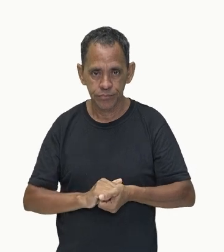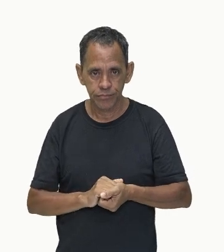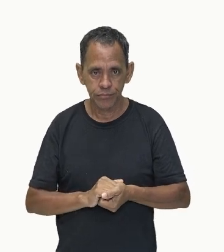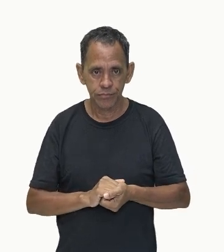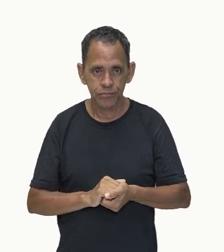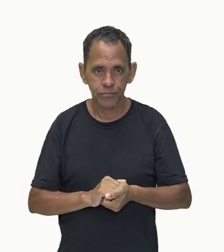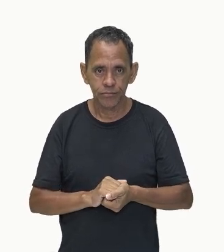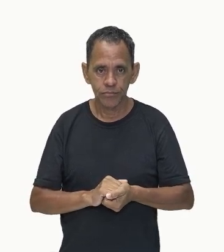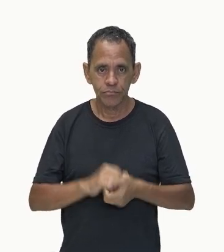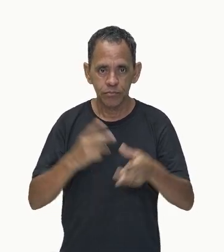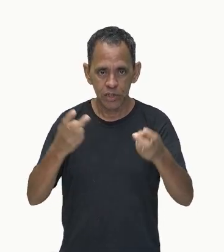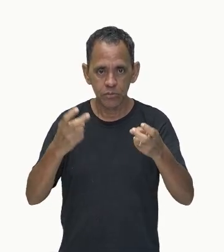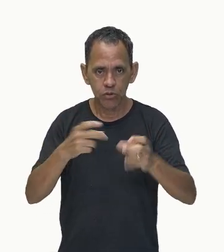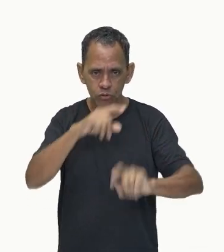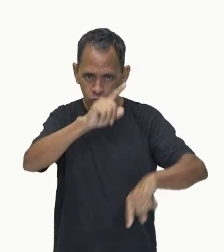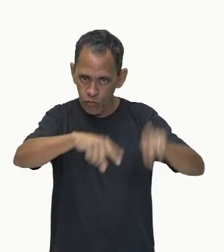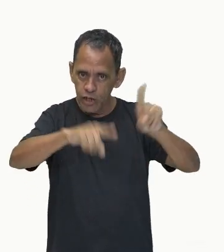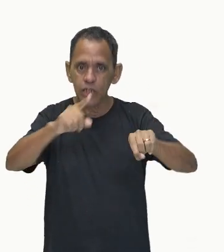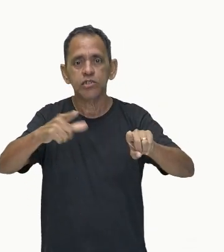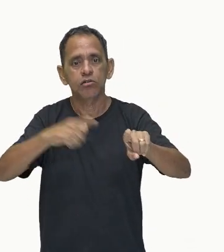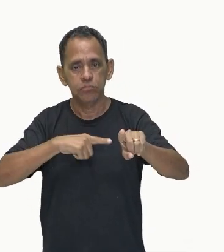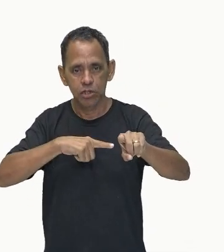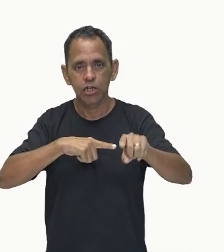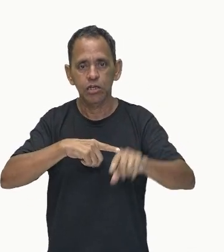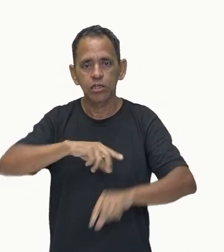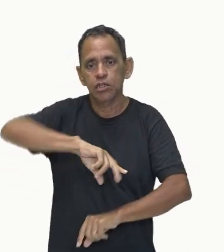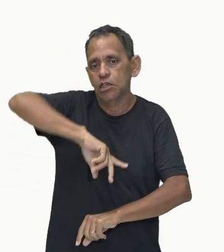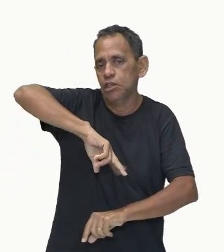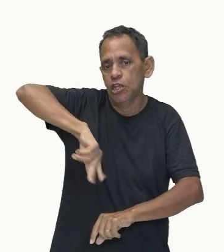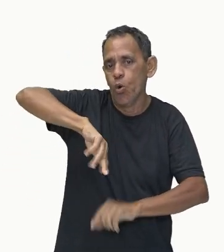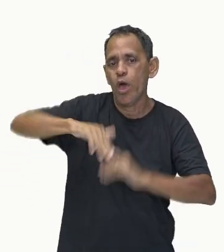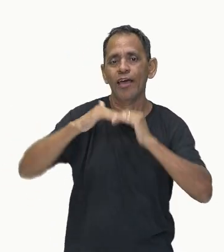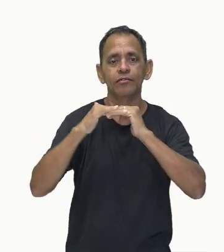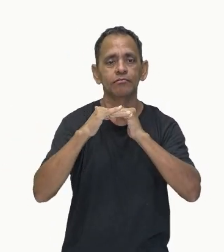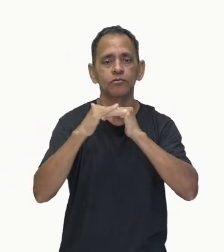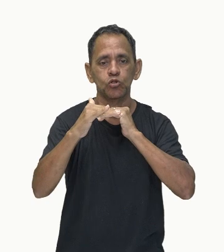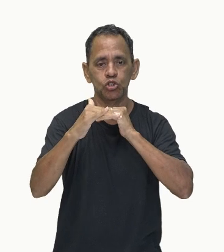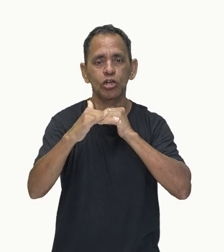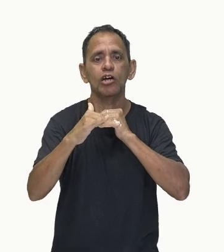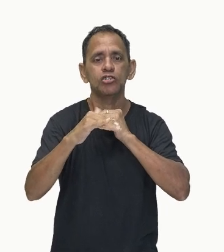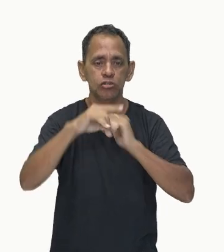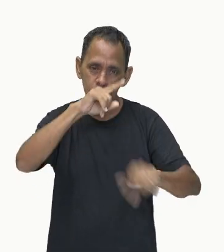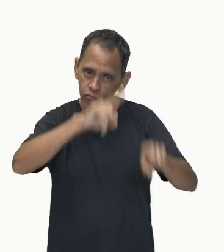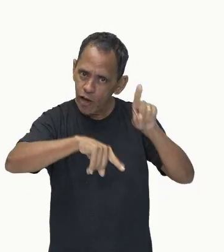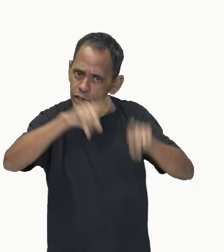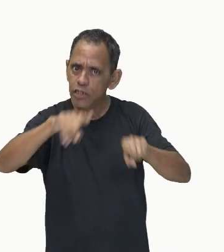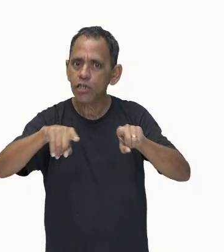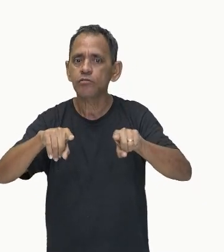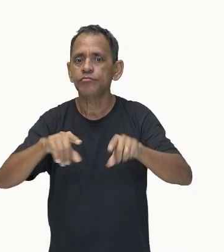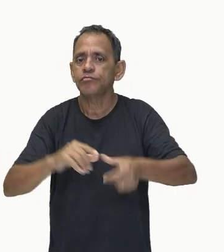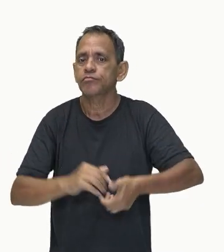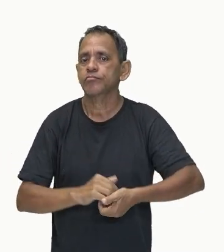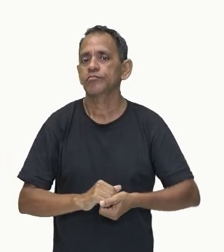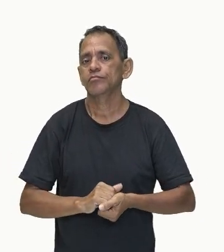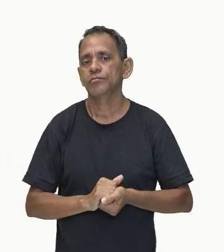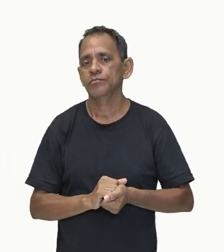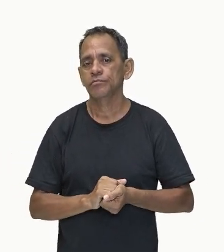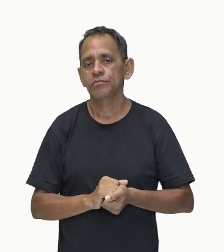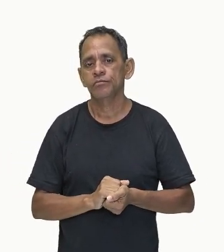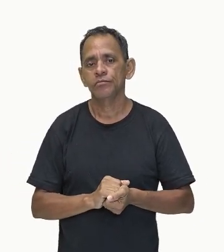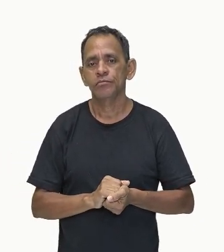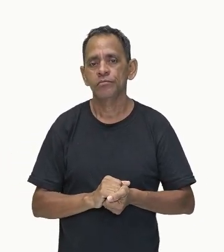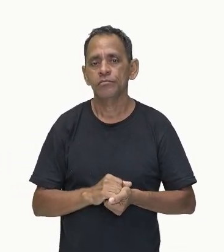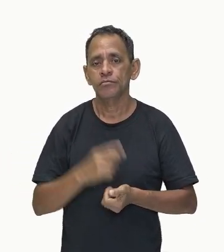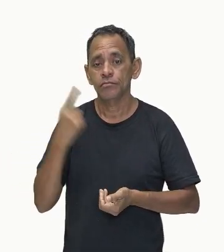veja que a força aqui não é constante. Ela aqui tinha um determinado valor, né? F. Aqui ela já tem um